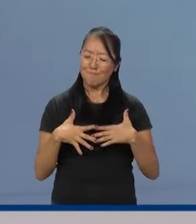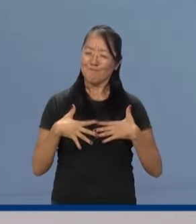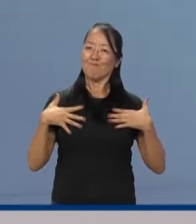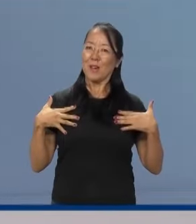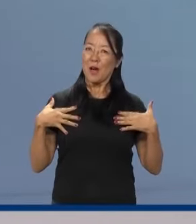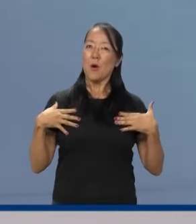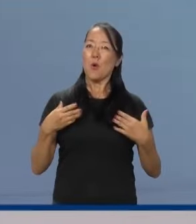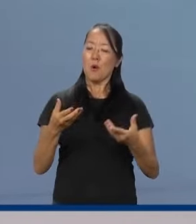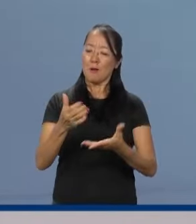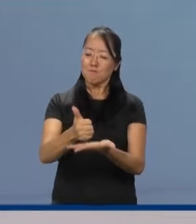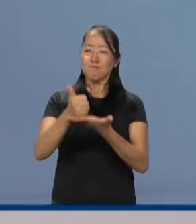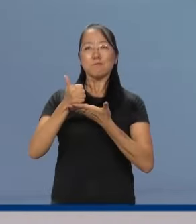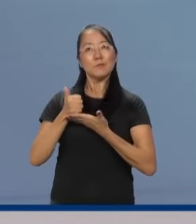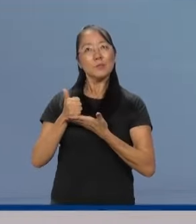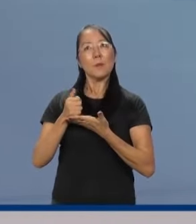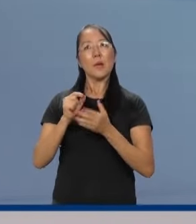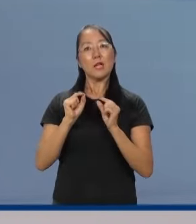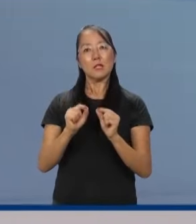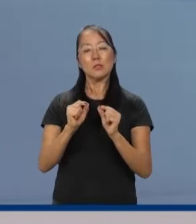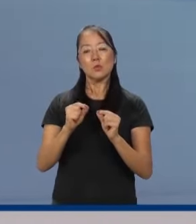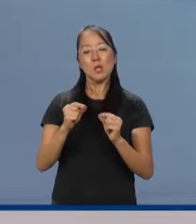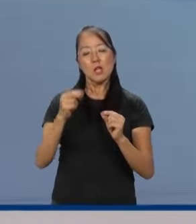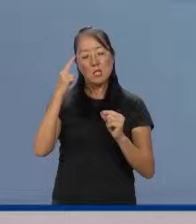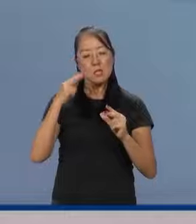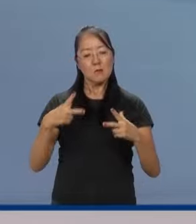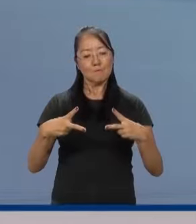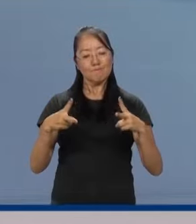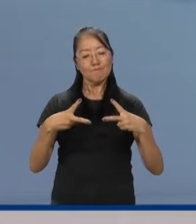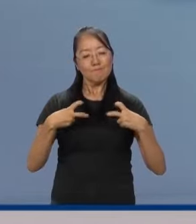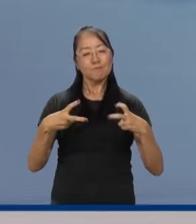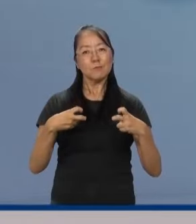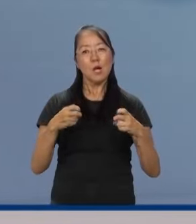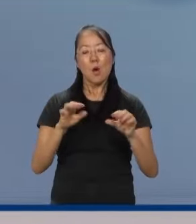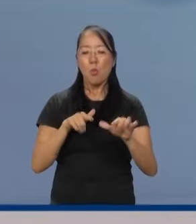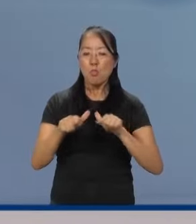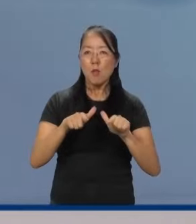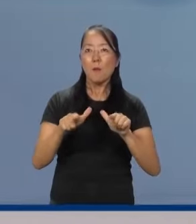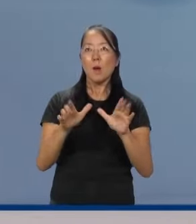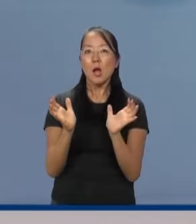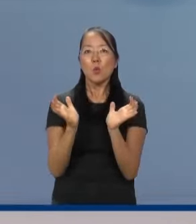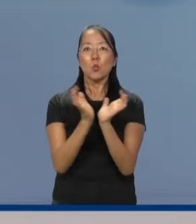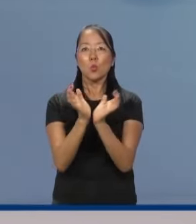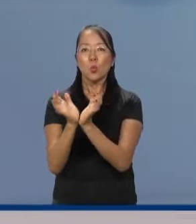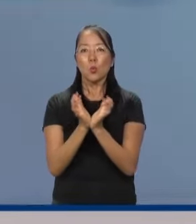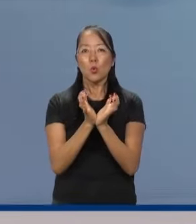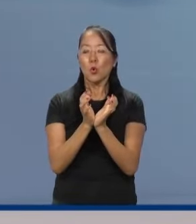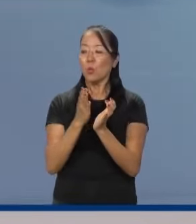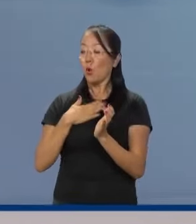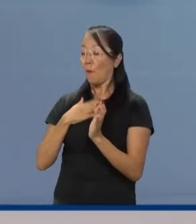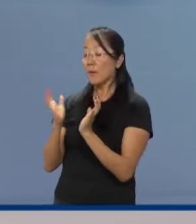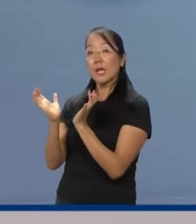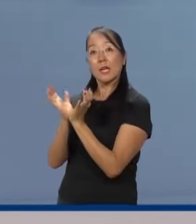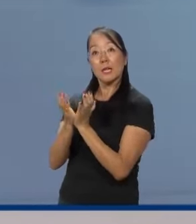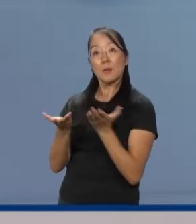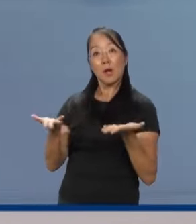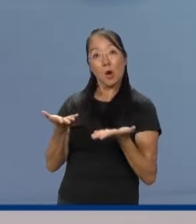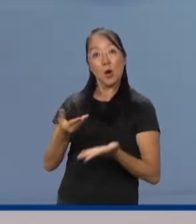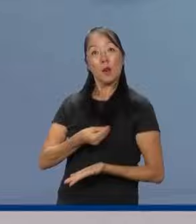honrosa. E a gente tem certeza que esse tipo de reconhecimento é um trabalho coletivo, né? Está aqui a minha equipe, como o Pablo bem colocou aqui no